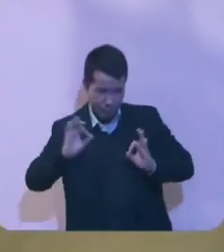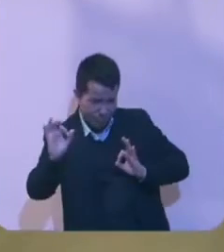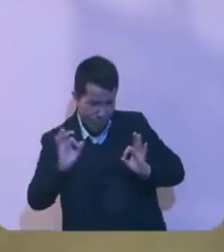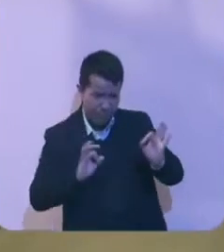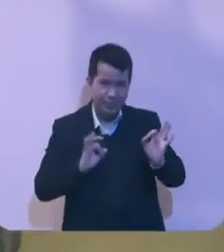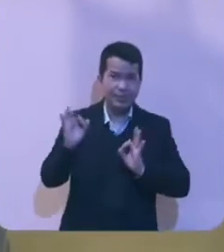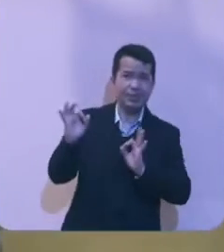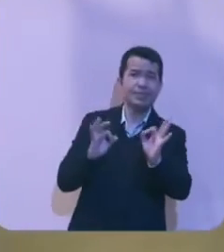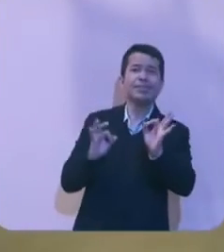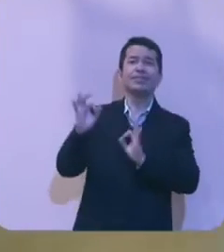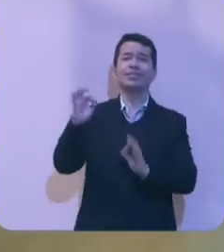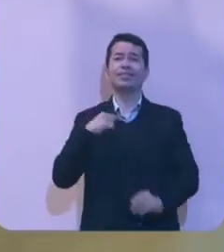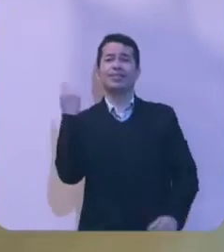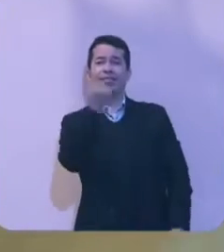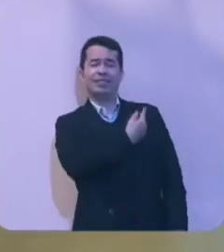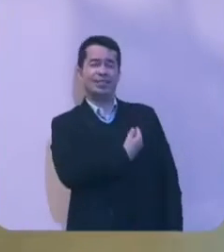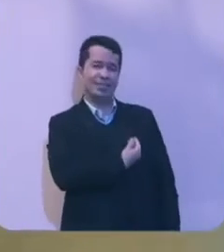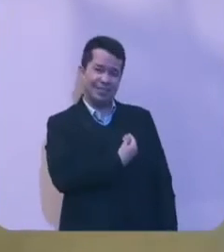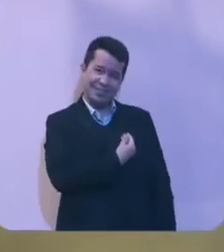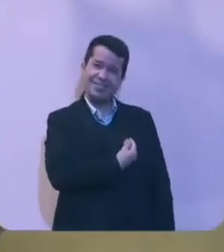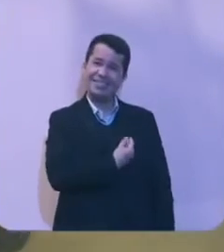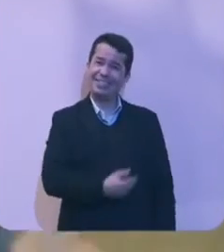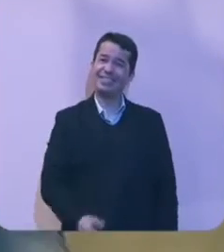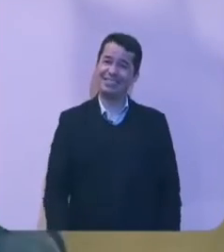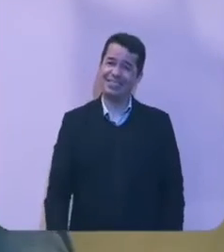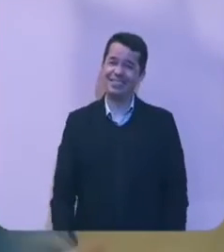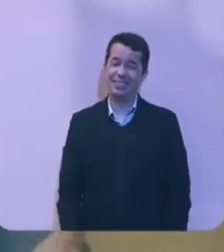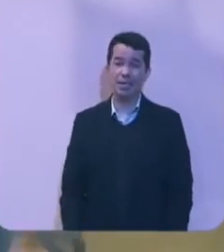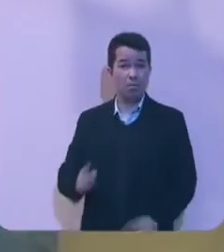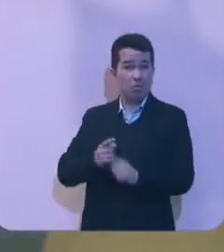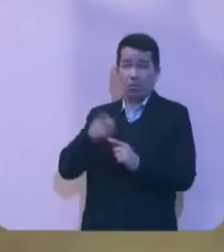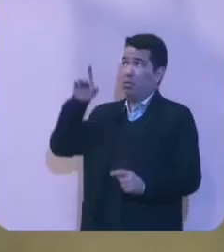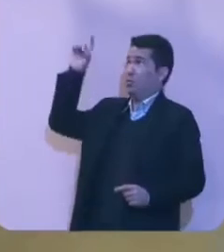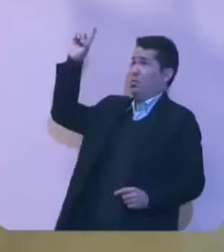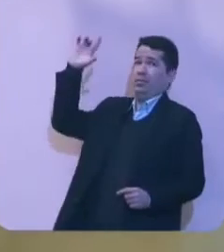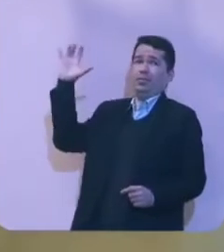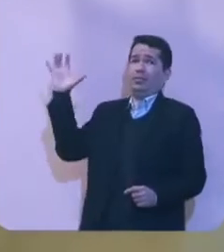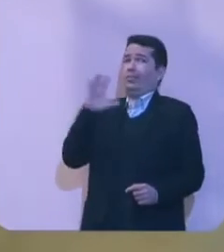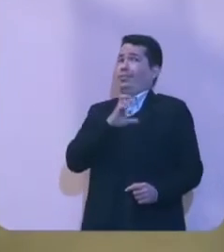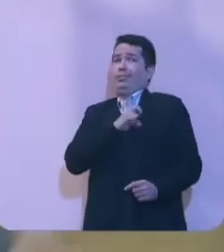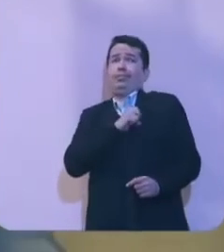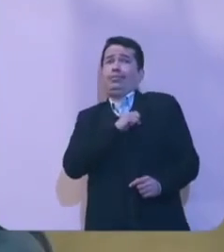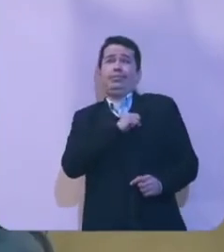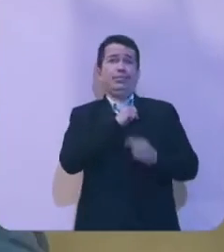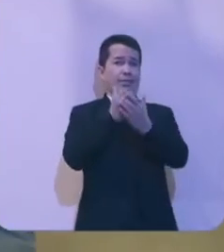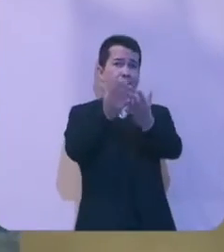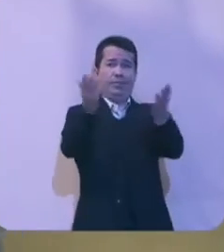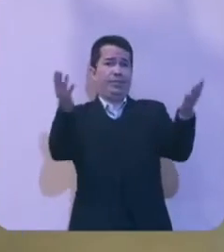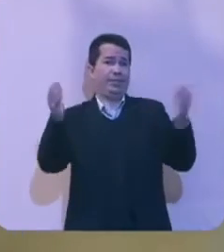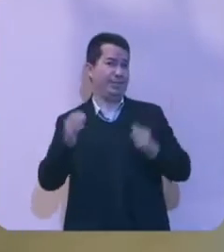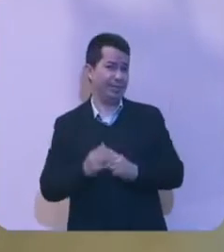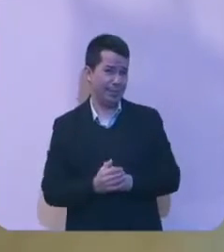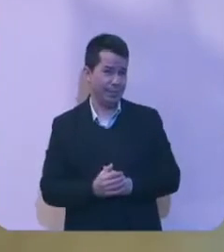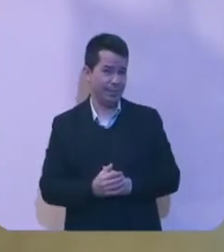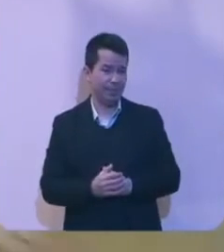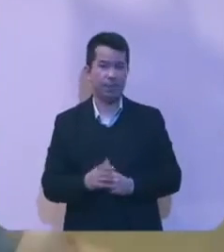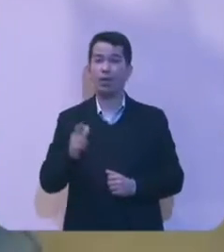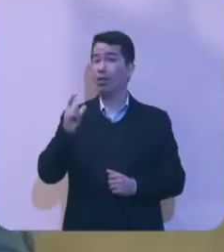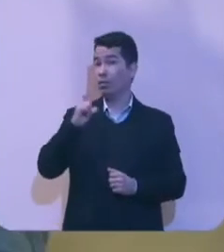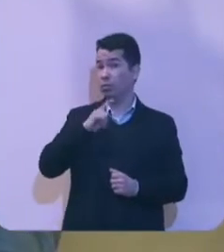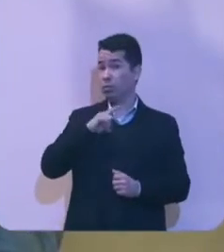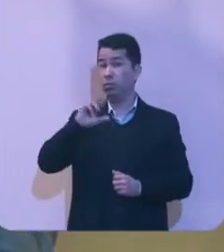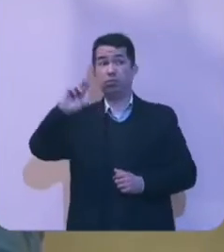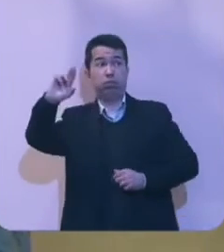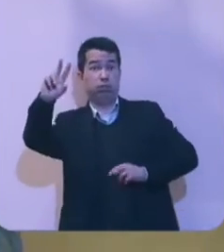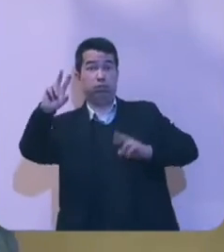porque você é amado dEle. Então, há coisas que eu não consigo entender, há coisas que eu não consigo explicar, há coisas que estão